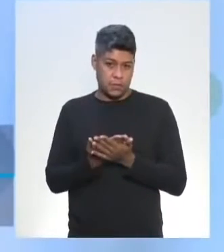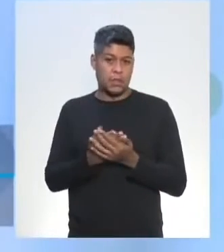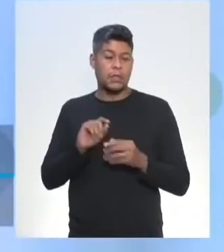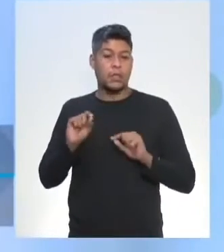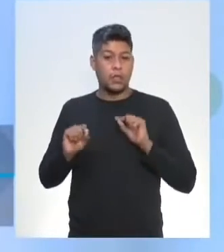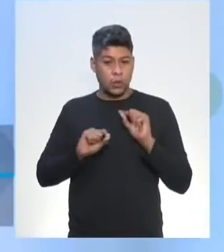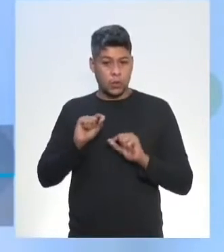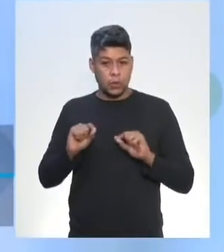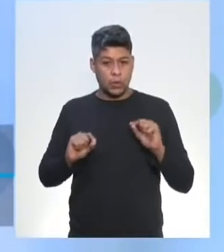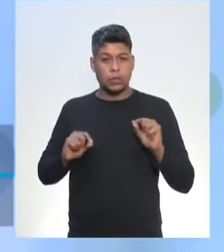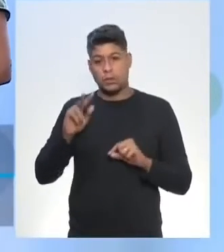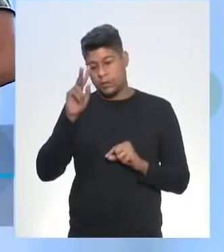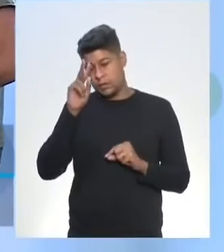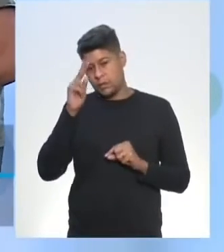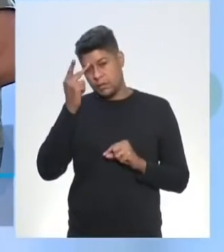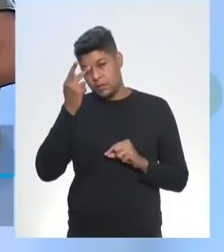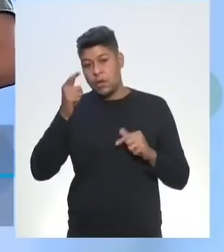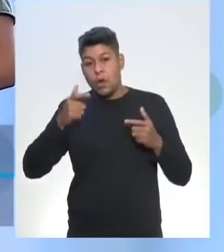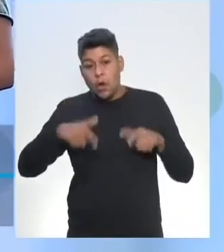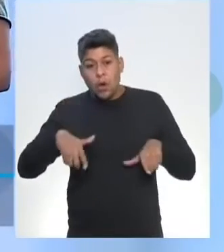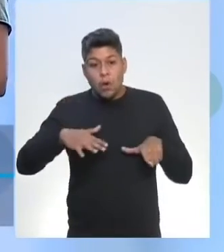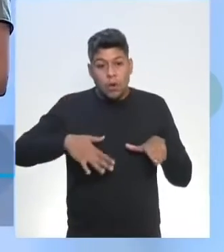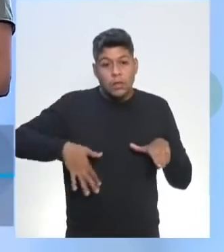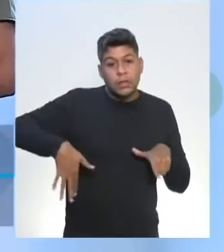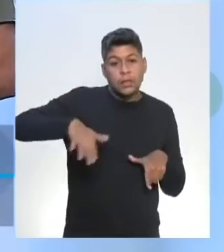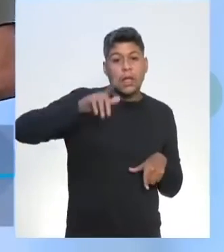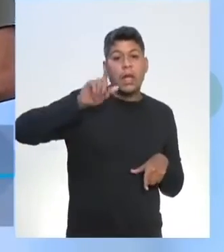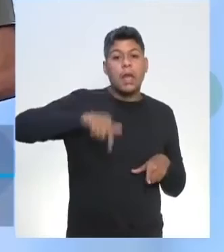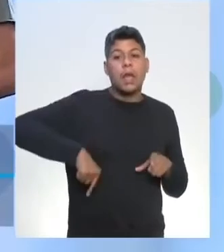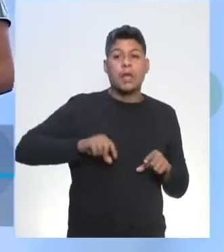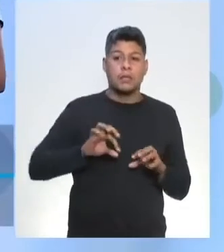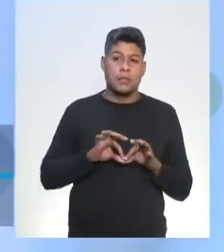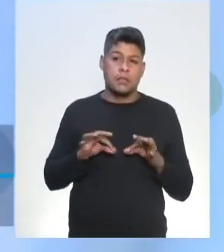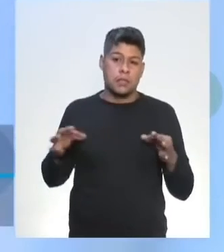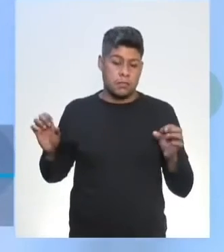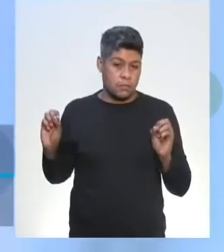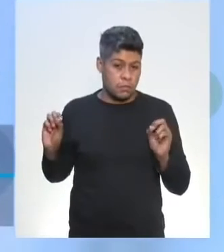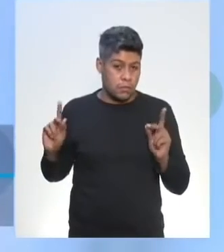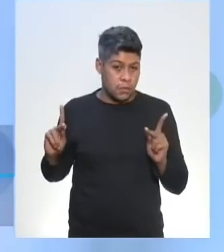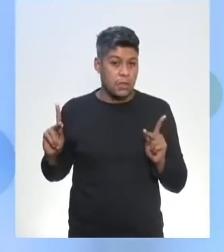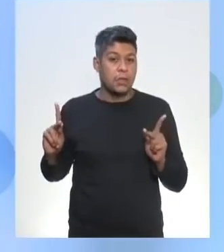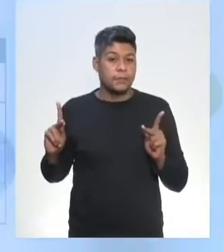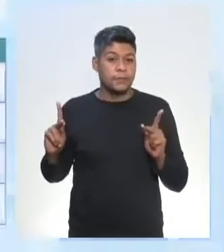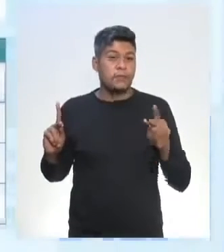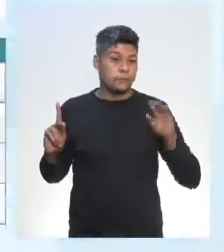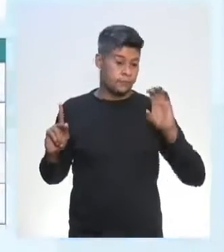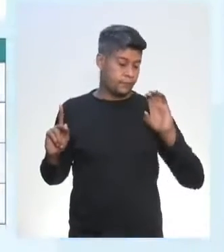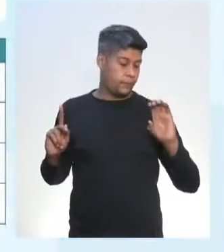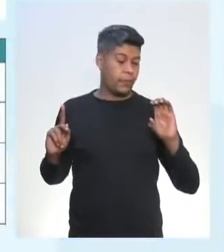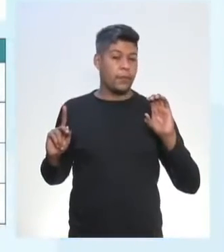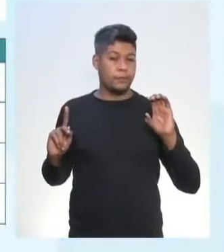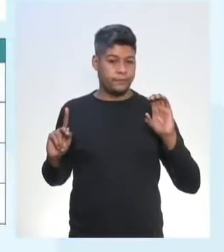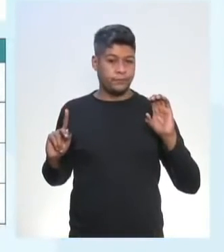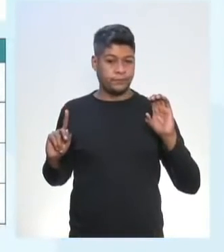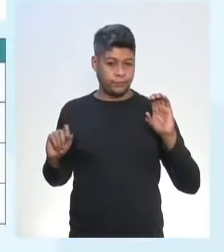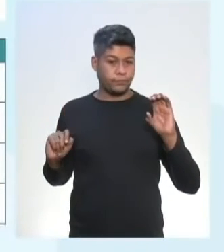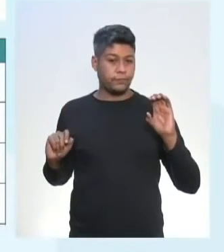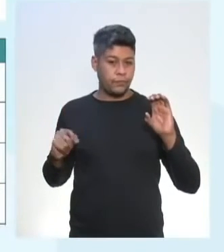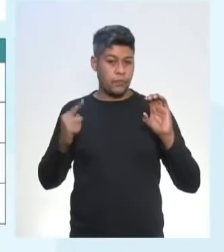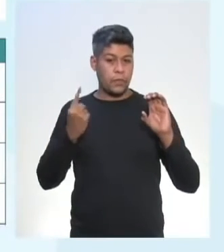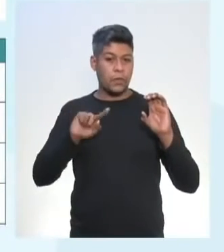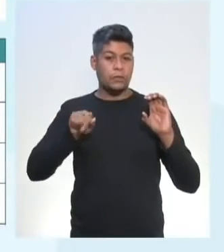Jonas tá Caso seja convocado a que a localização é relativamente simples Tá ok não sei conhecer Aí temos na letra C